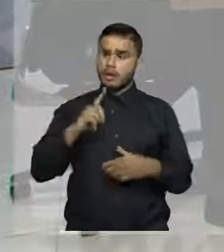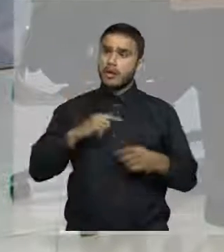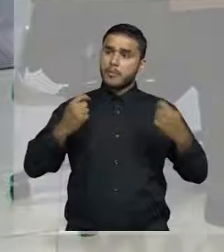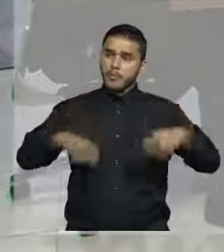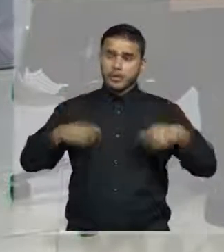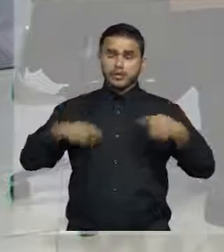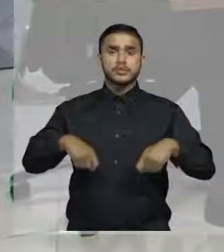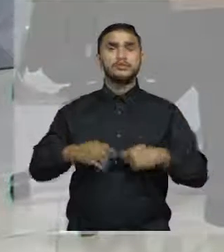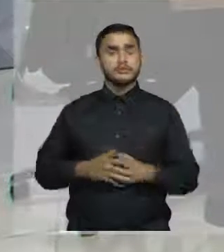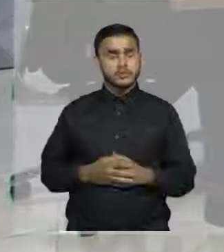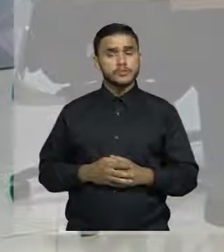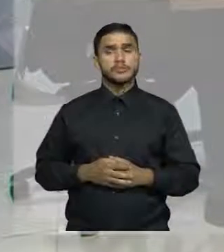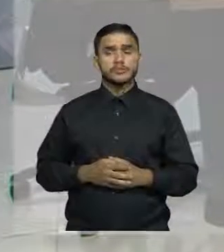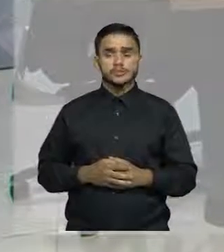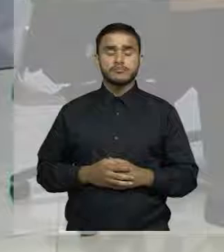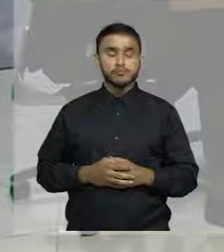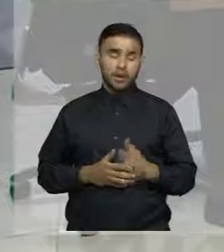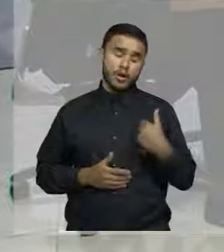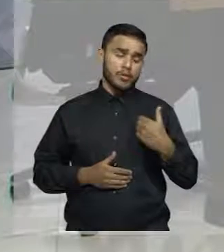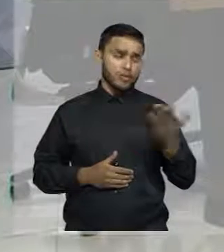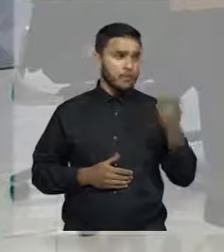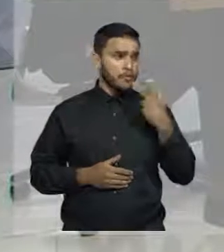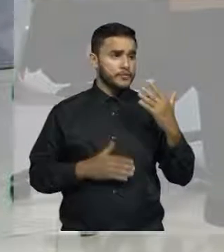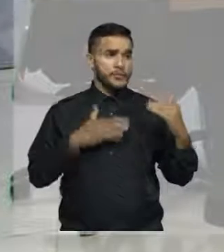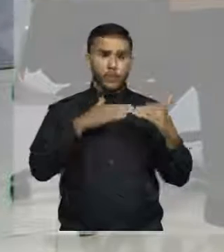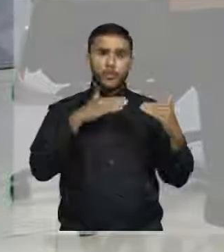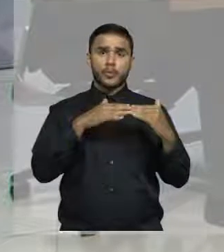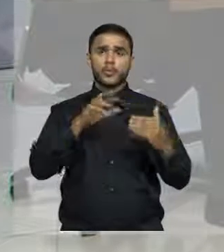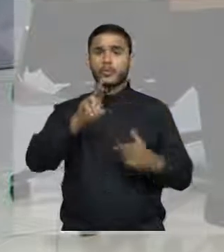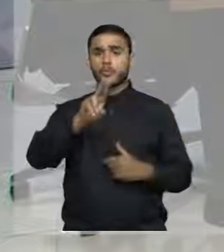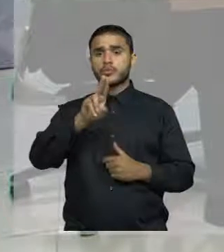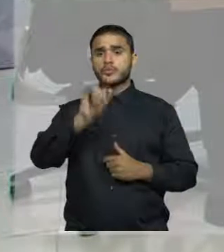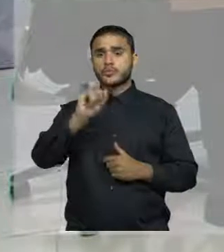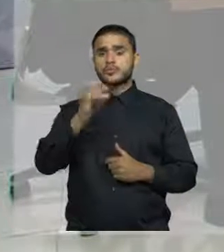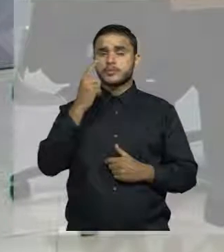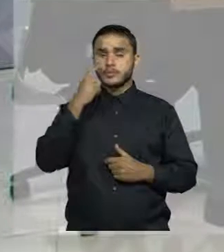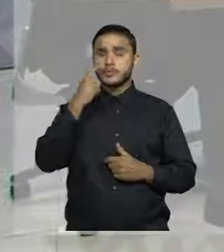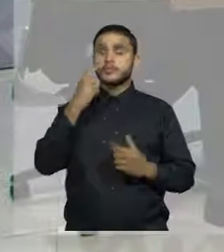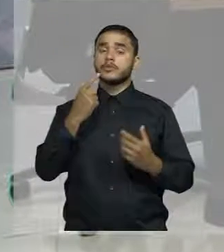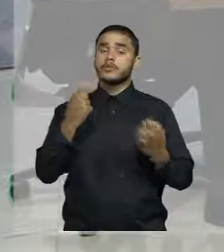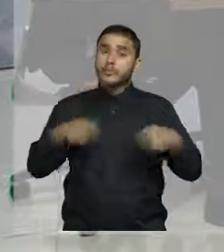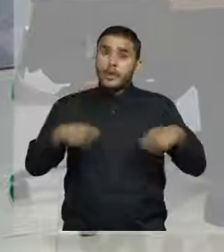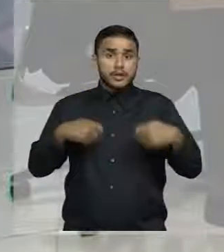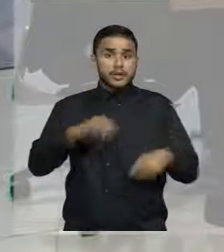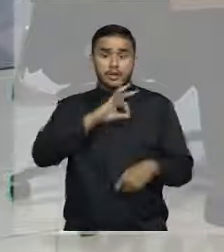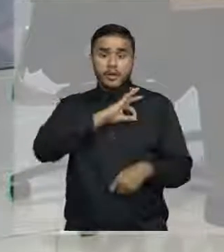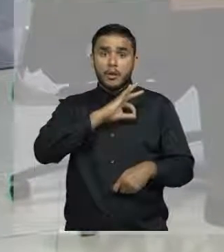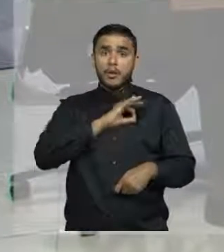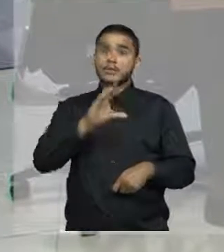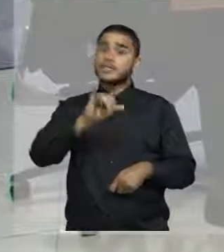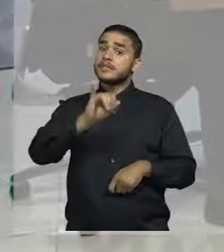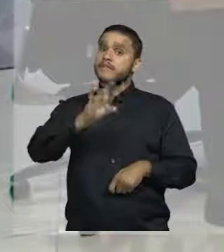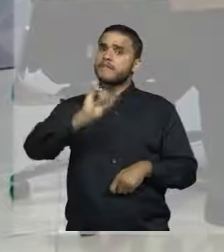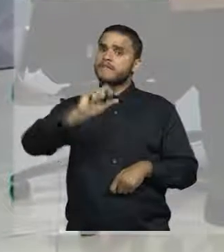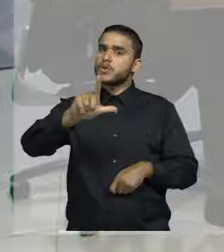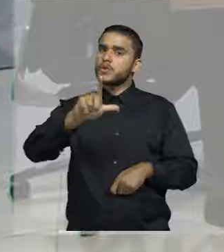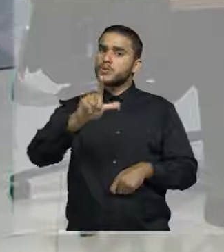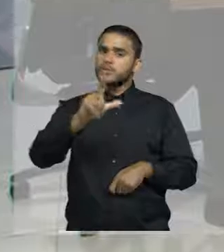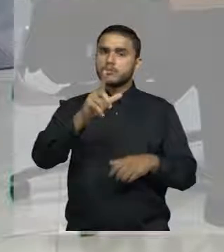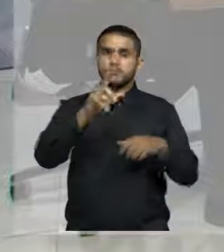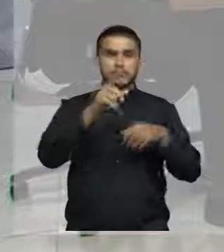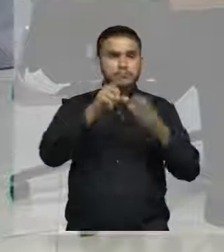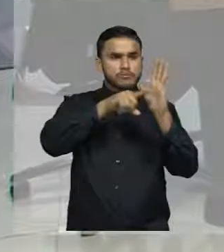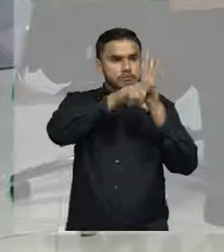demanda também, concordo aqui com o Rui, que é necessário o investimento na polícia investigativa, né, não só na polícia de